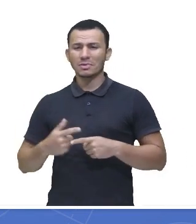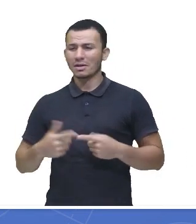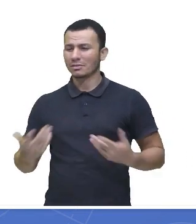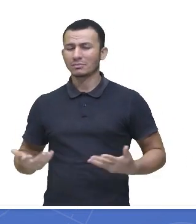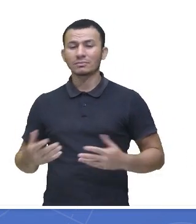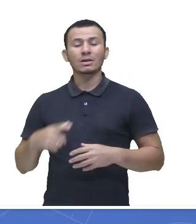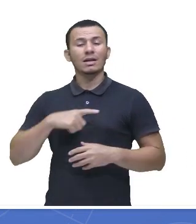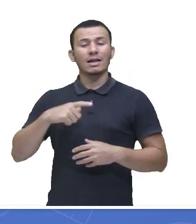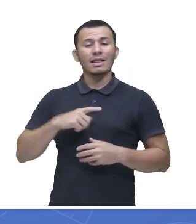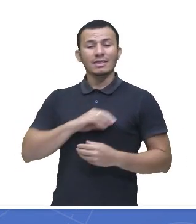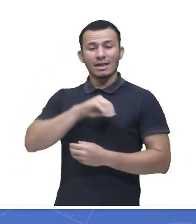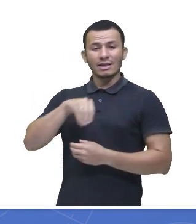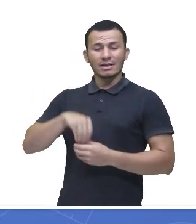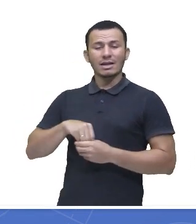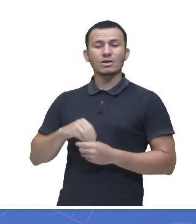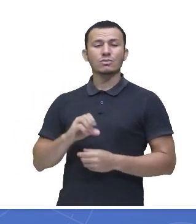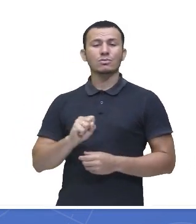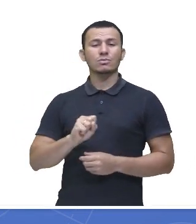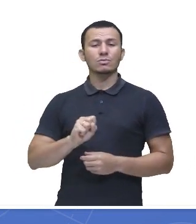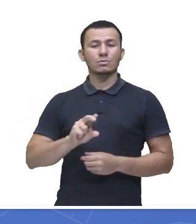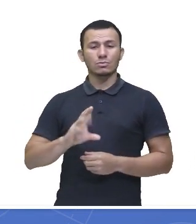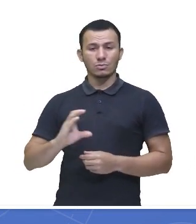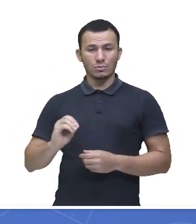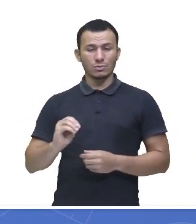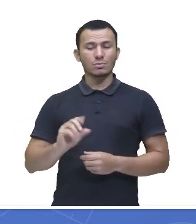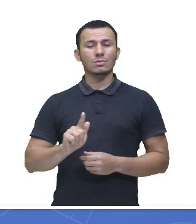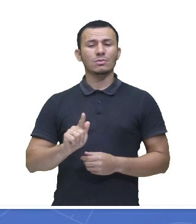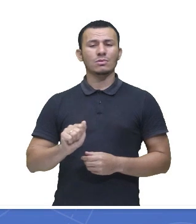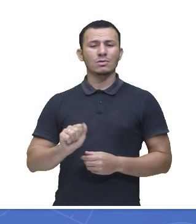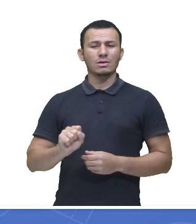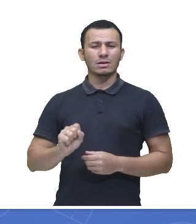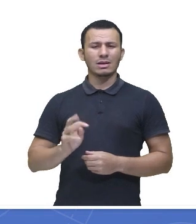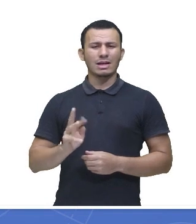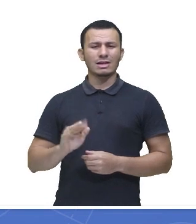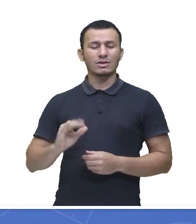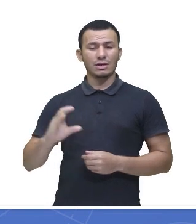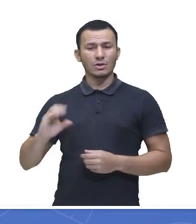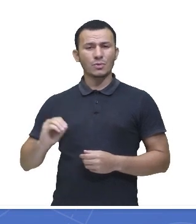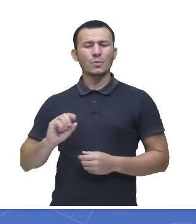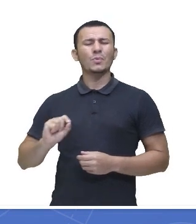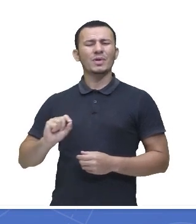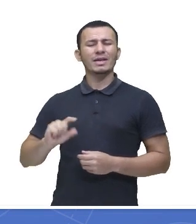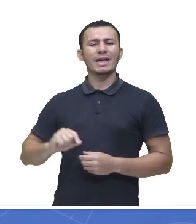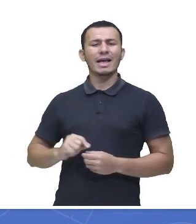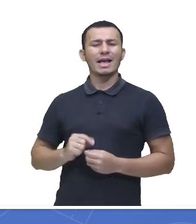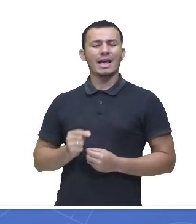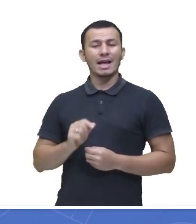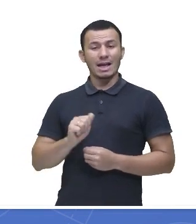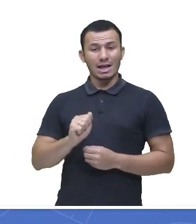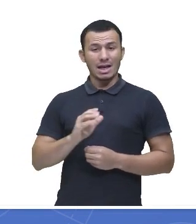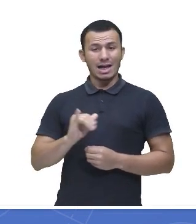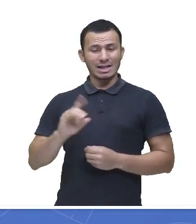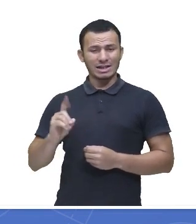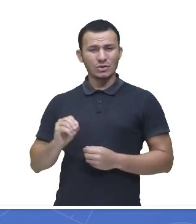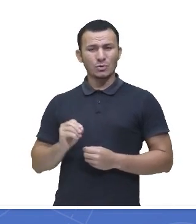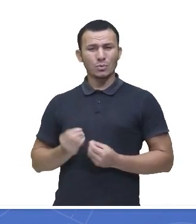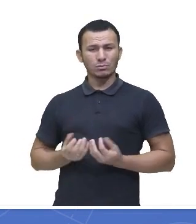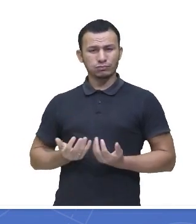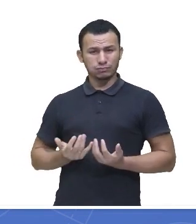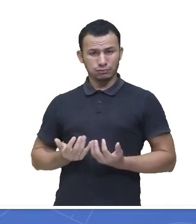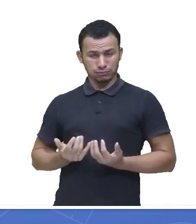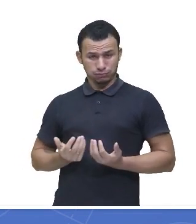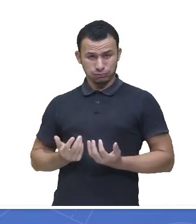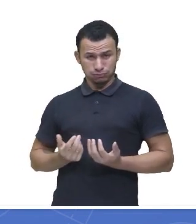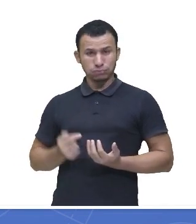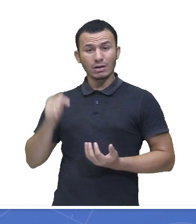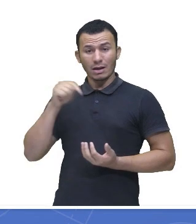vai conter o suco gástrico. O suco gástrico é uma mistura de ácido clorídrico e com uma enzima